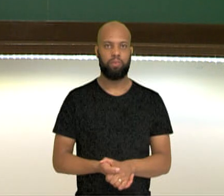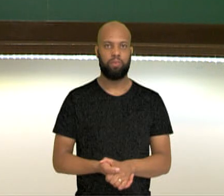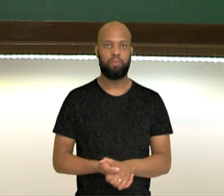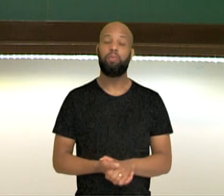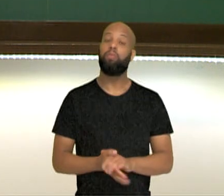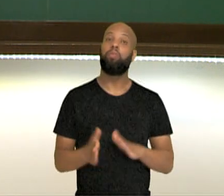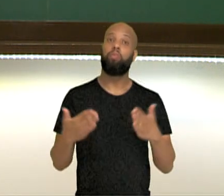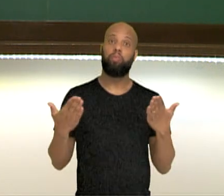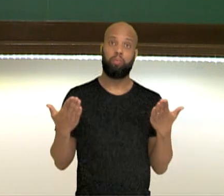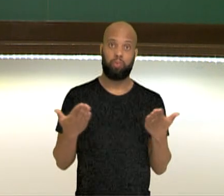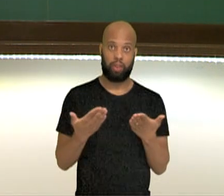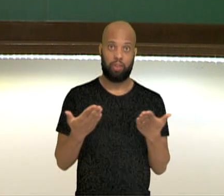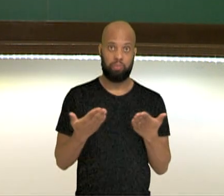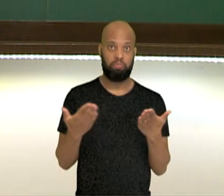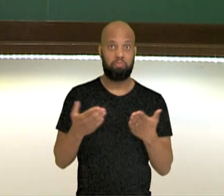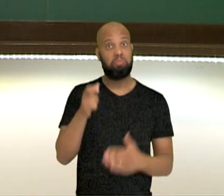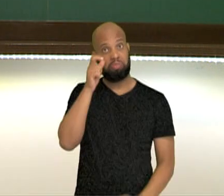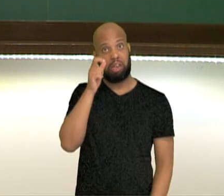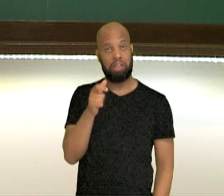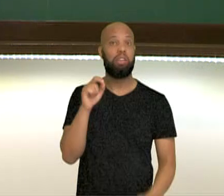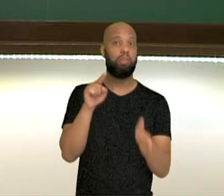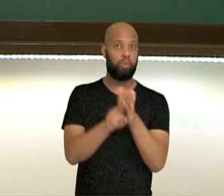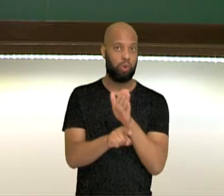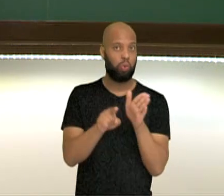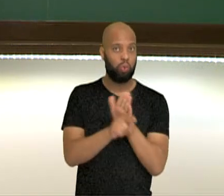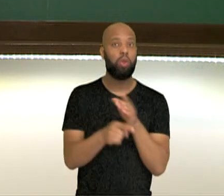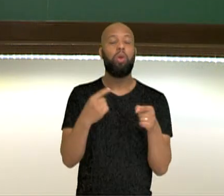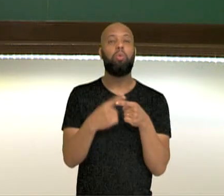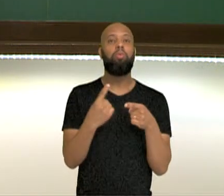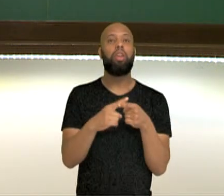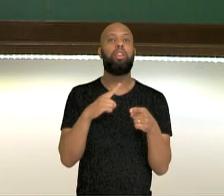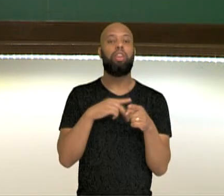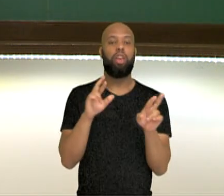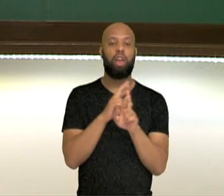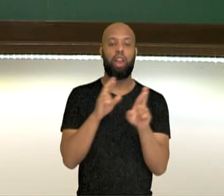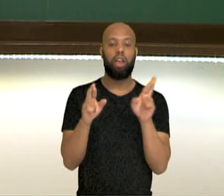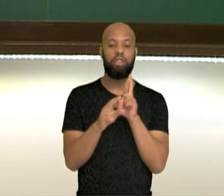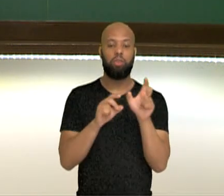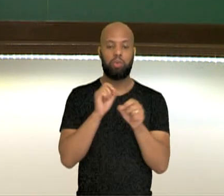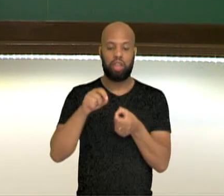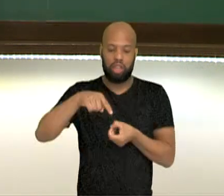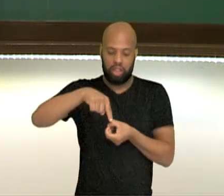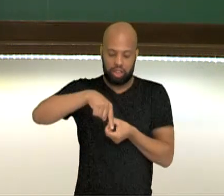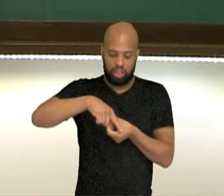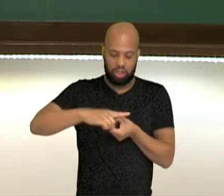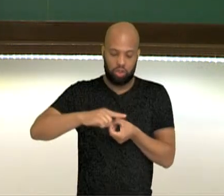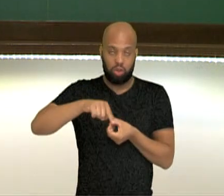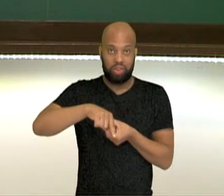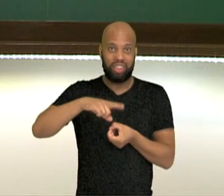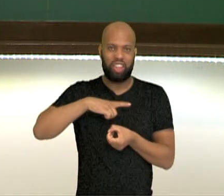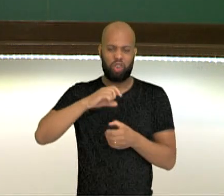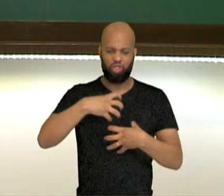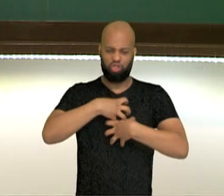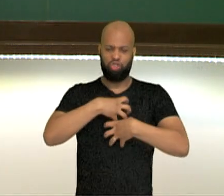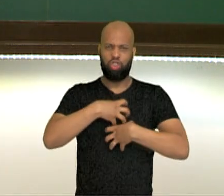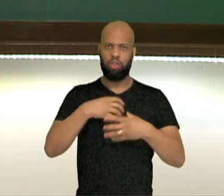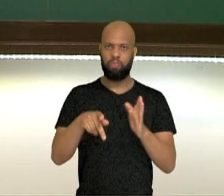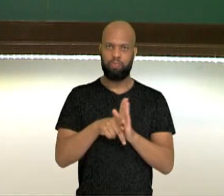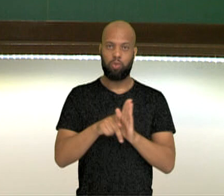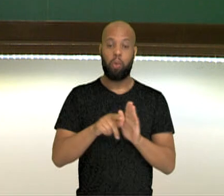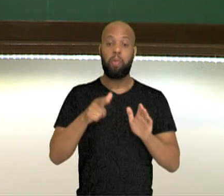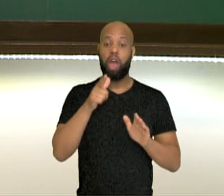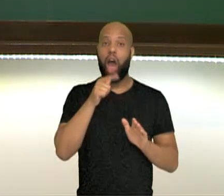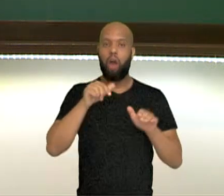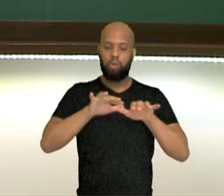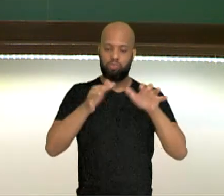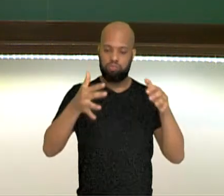Isso aí, pessoal, problema muito interessante, né? Um problema que relaciona a trigonometria com o comportamento da maré, né? Algo que muitas vezes a